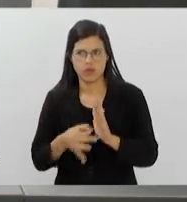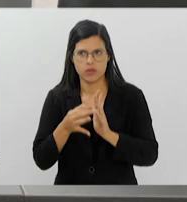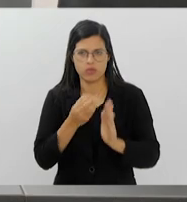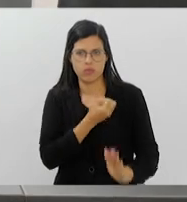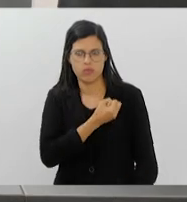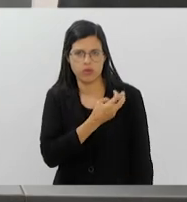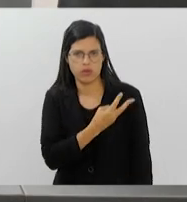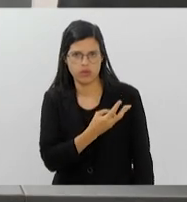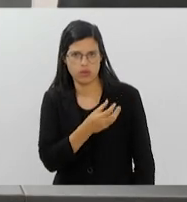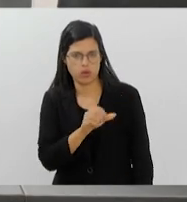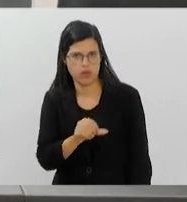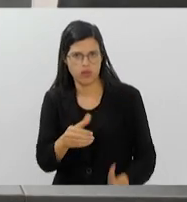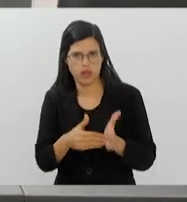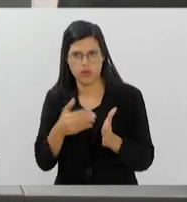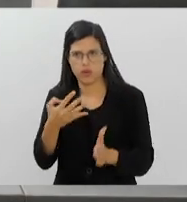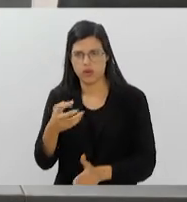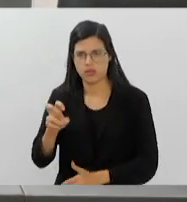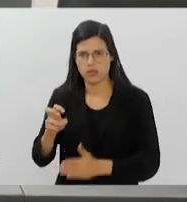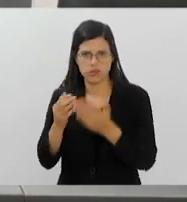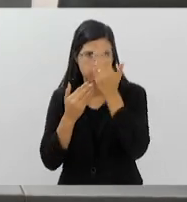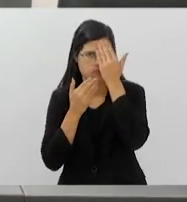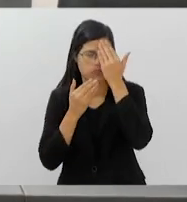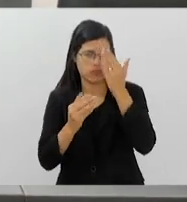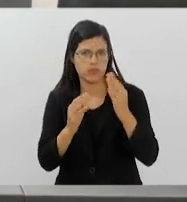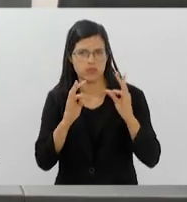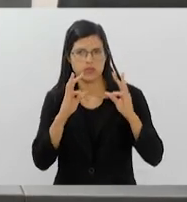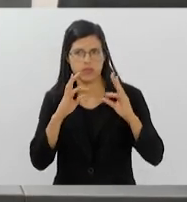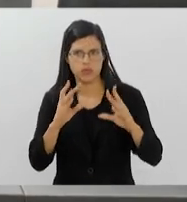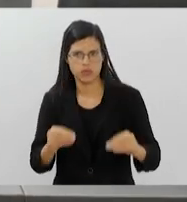ao 45. Agradeço a todos.